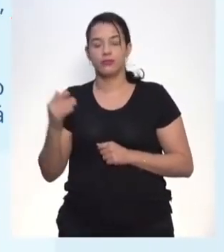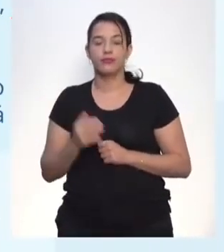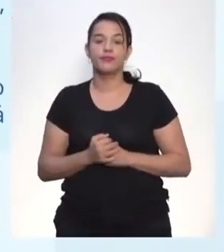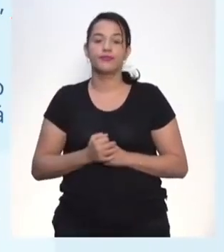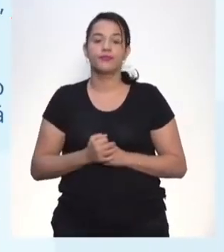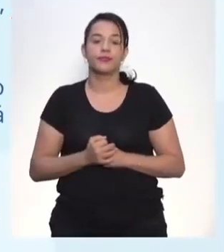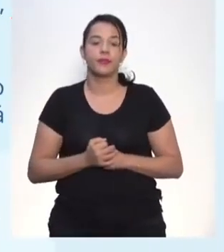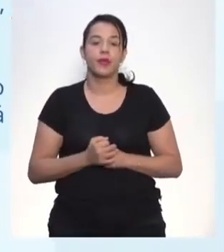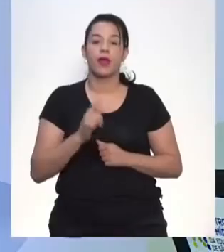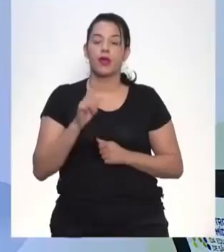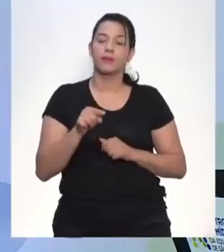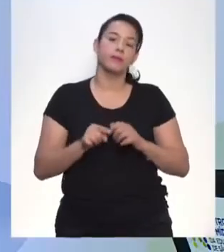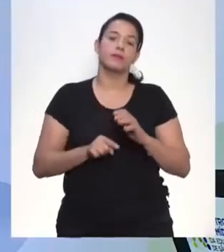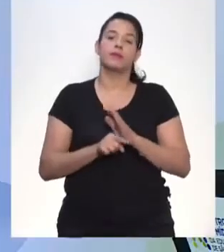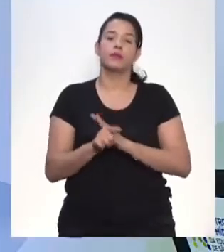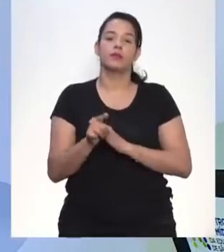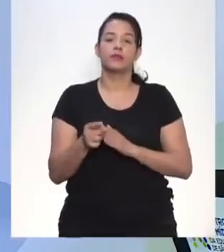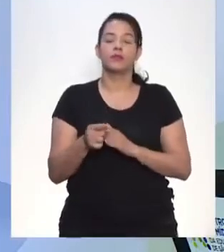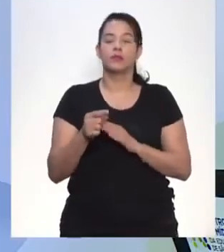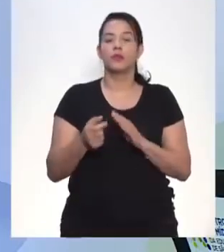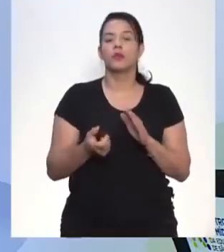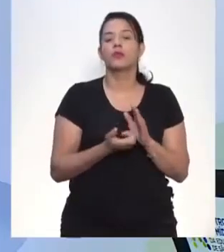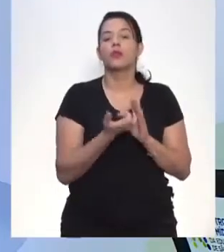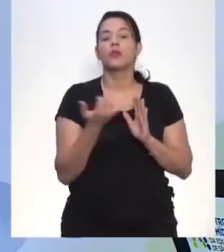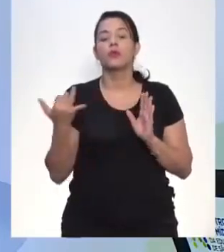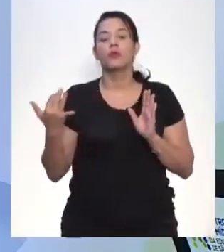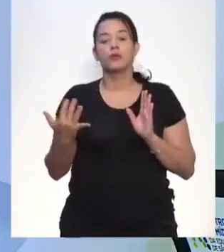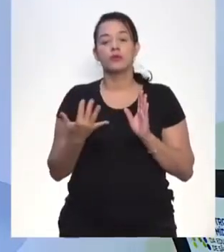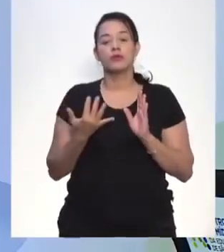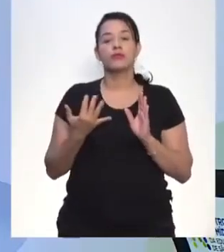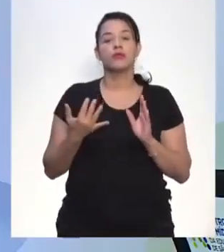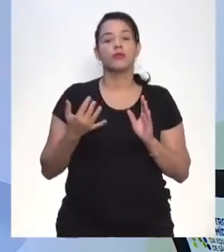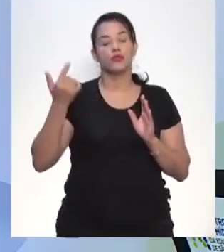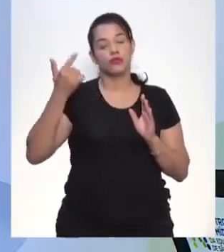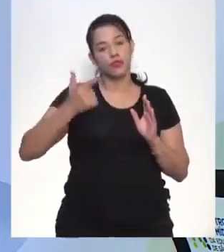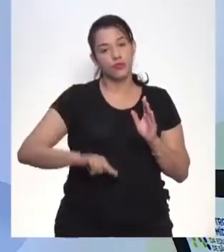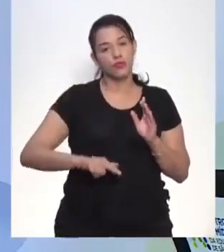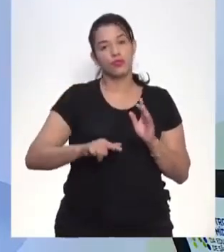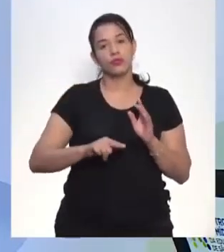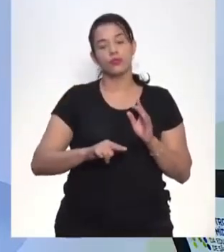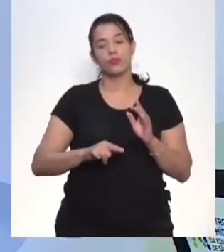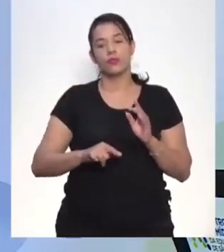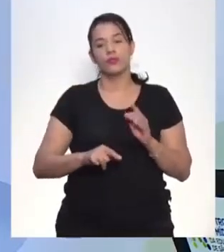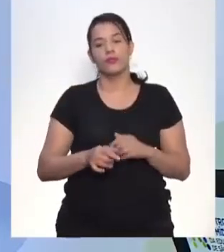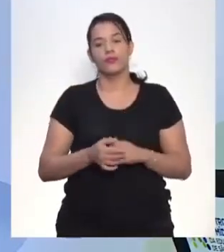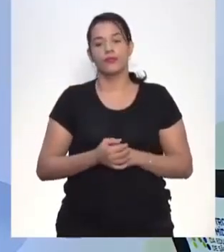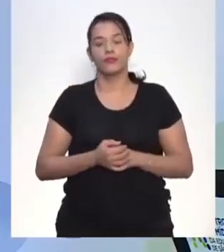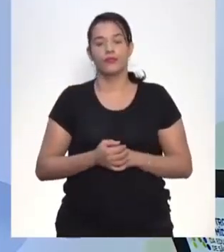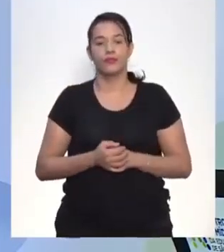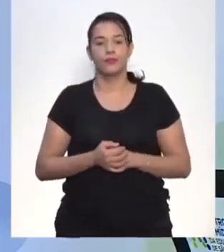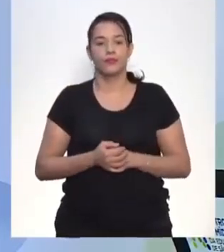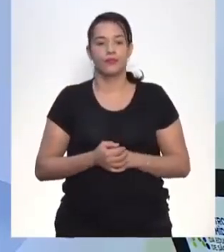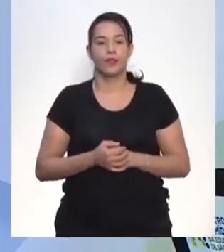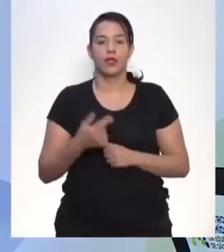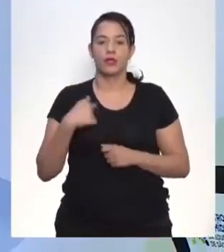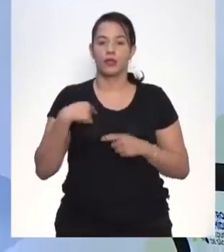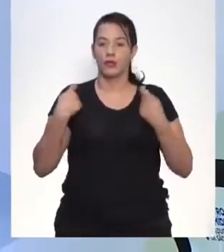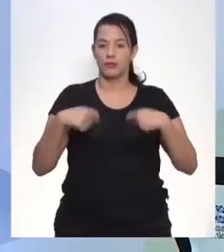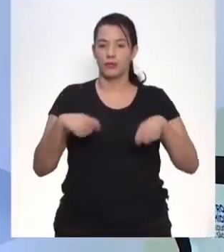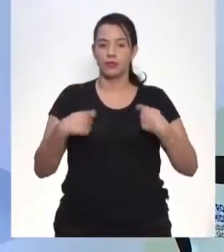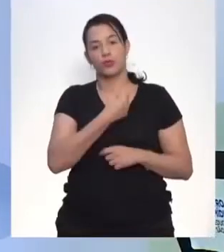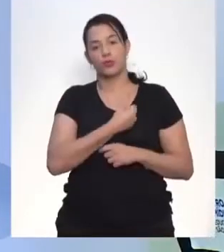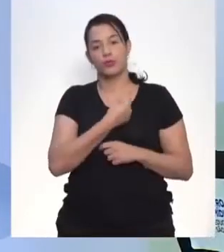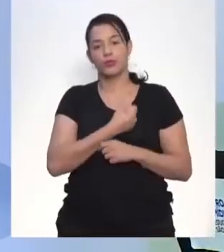A pergunta é, quando que isso vai acontecer de novo simultaneamente? Eu tenho que ver o número